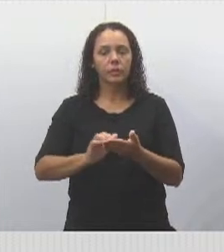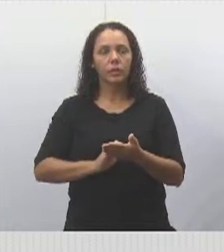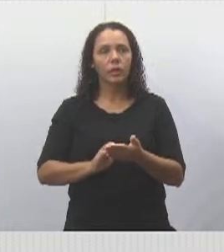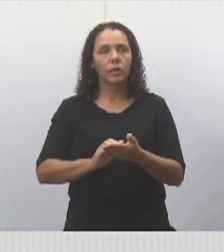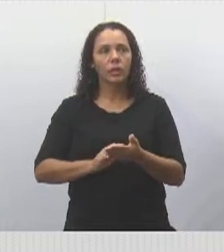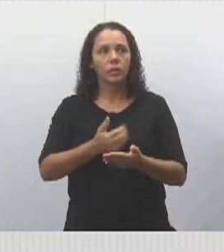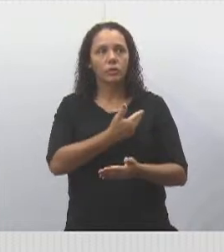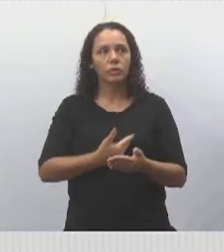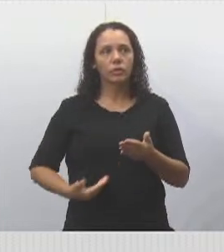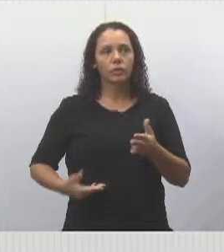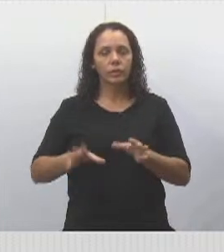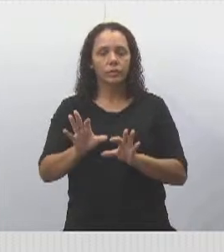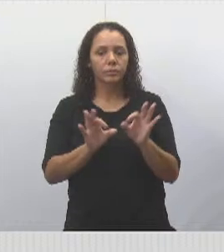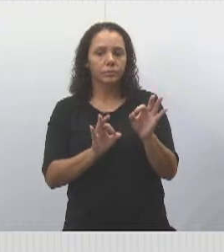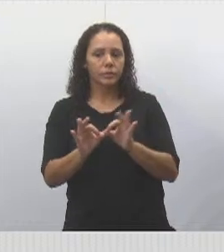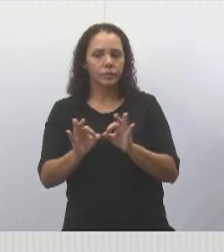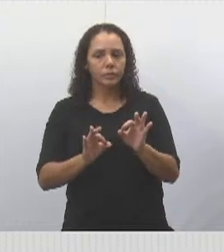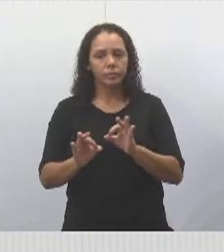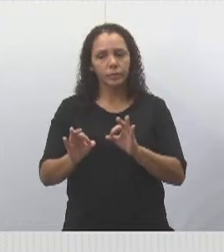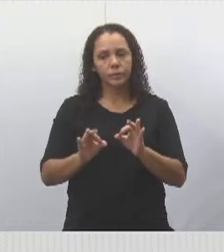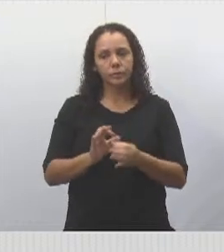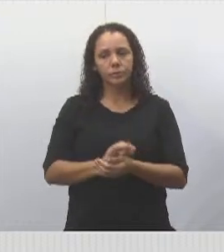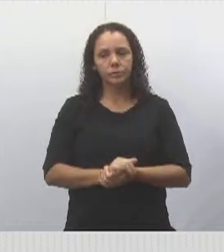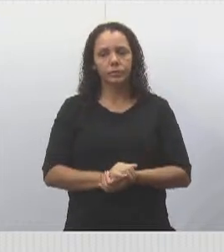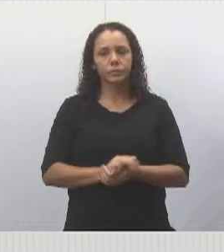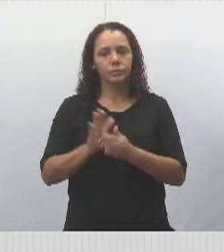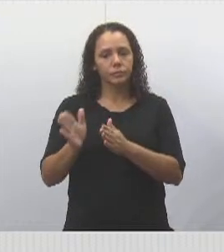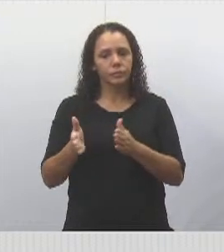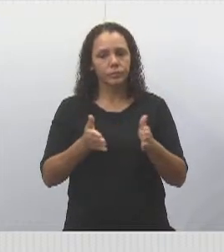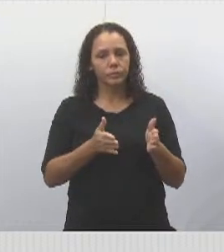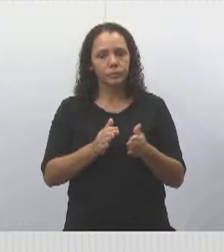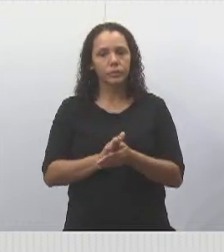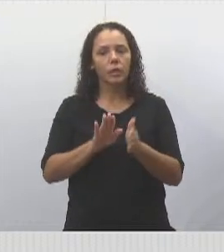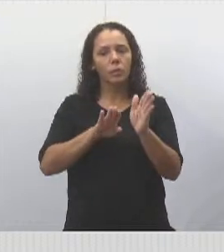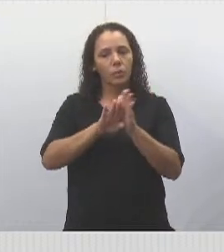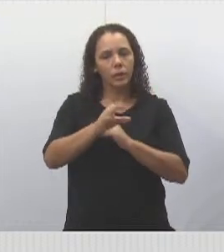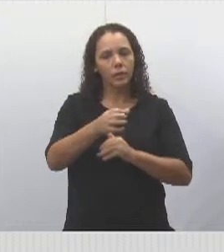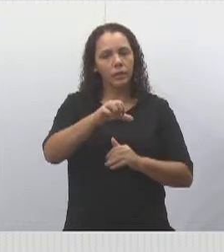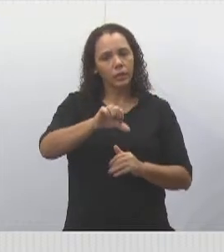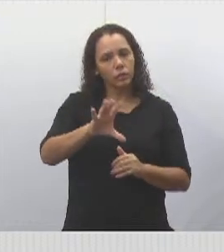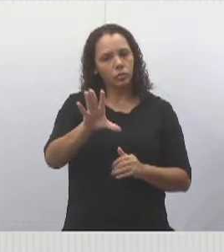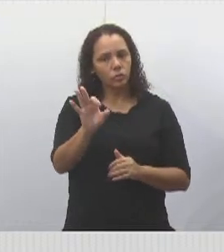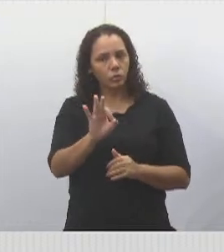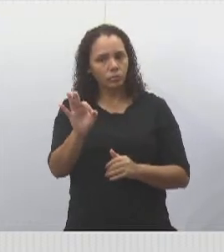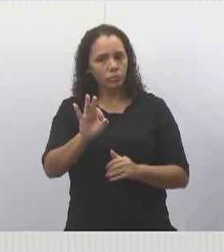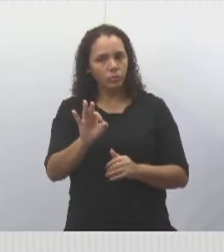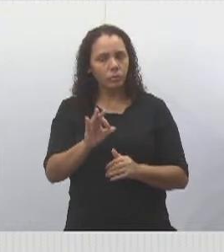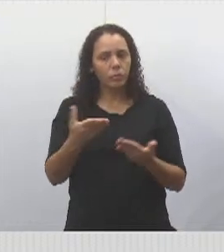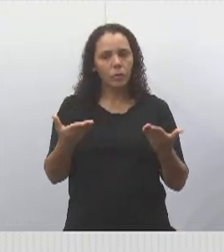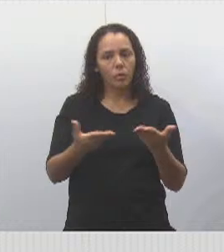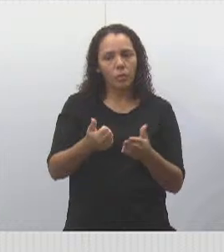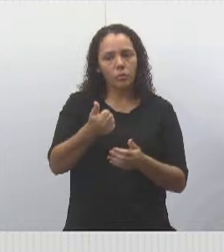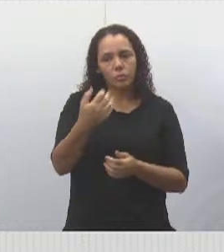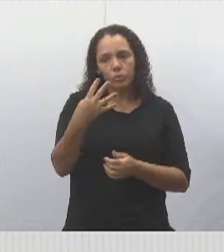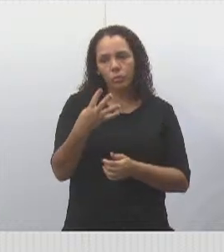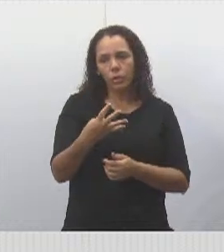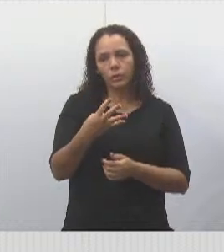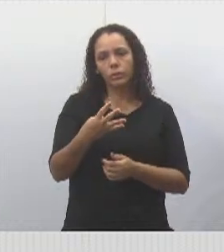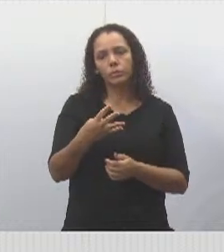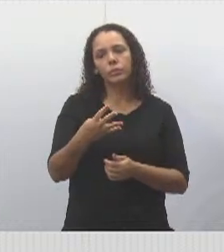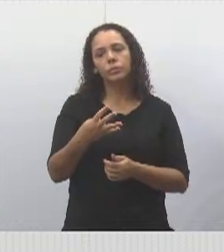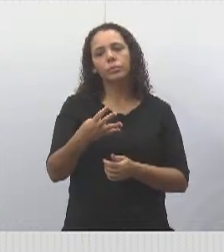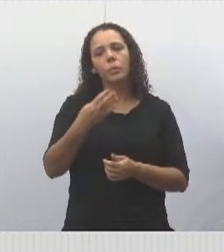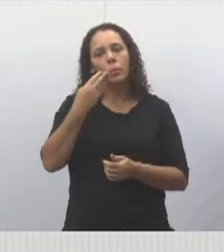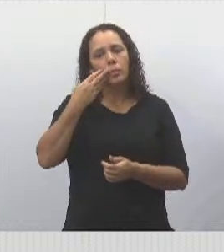Secretaria de Governo e Planejamento. Pode passar. Um acréscimo de 9%, chegando em